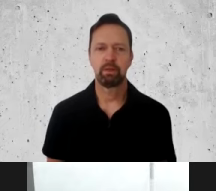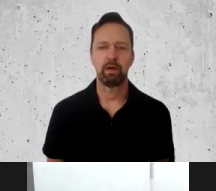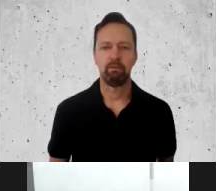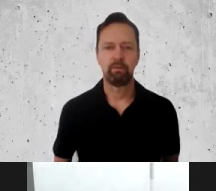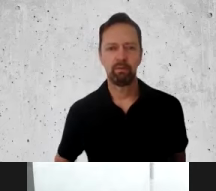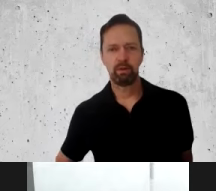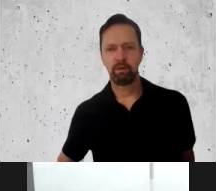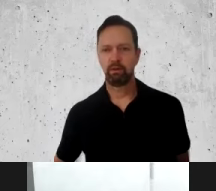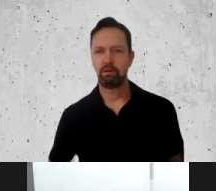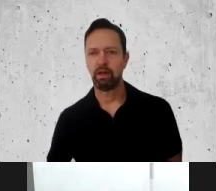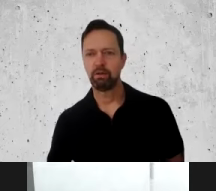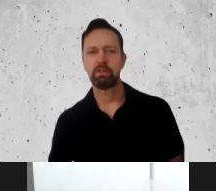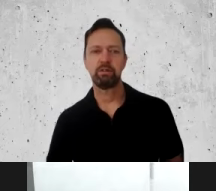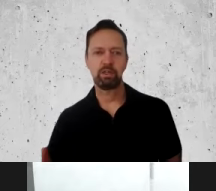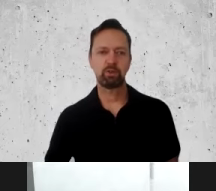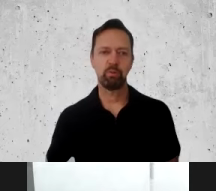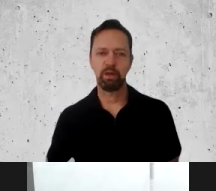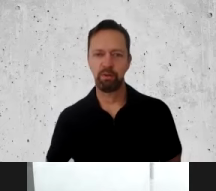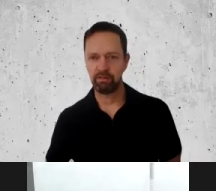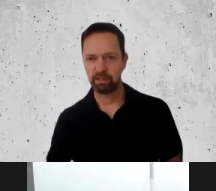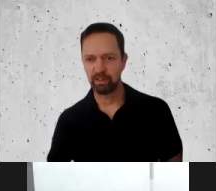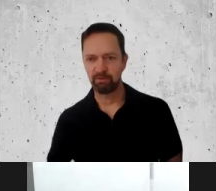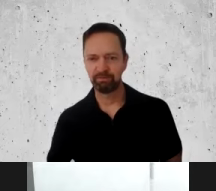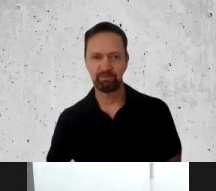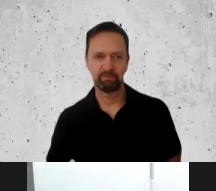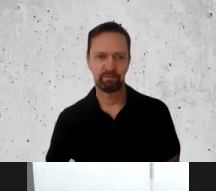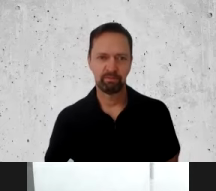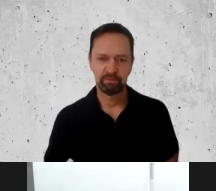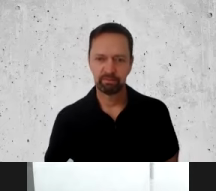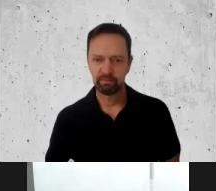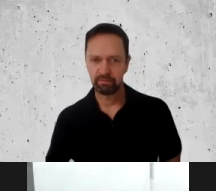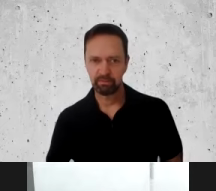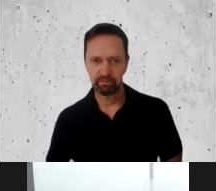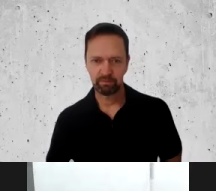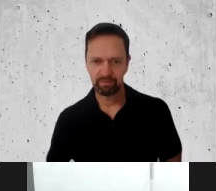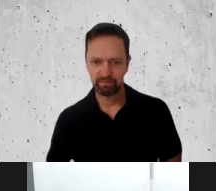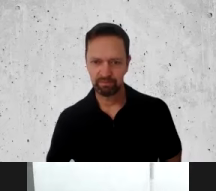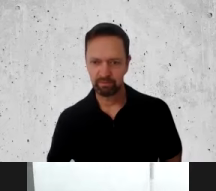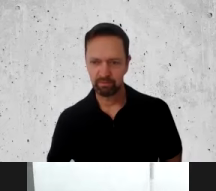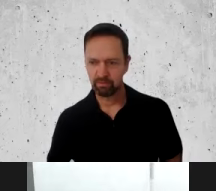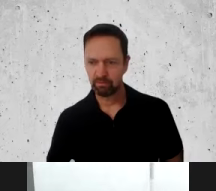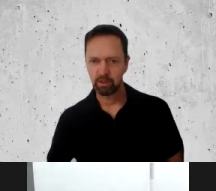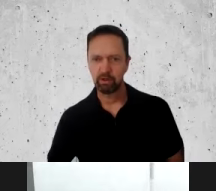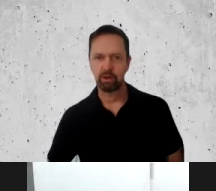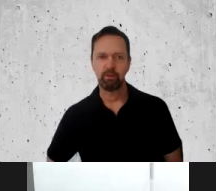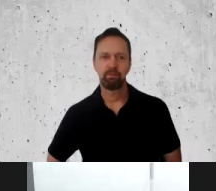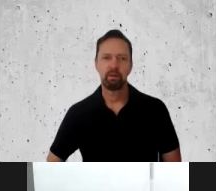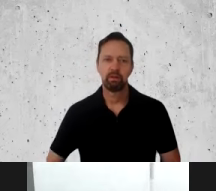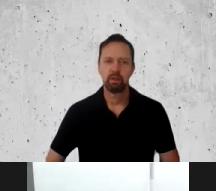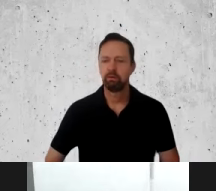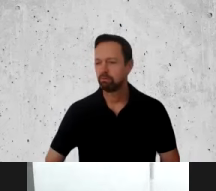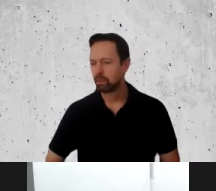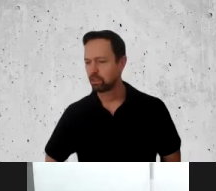Eu não sei. Se você descobrir, me avisa, então. Não sei.